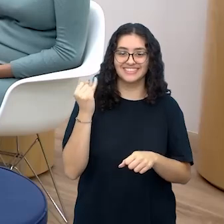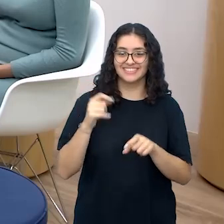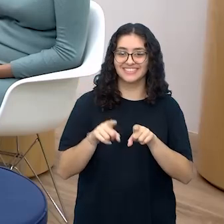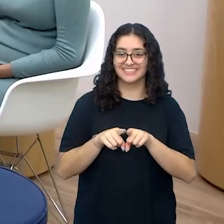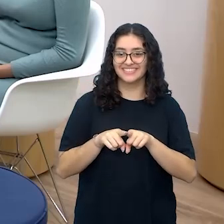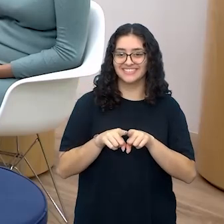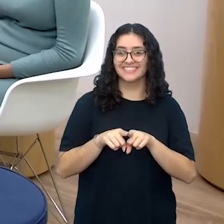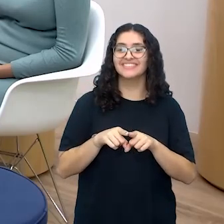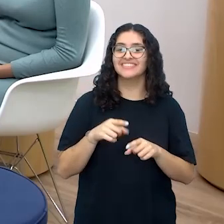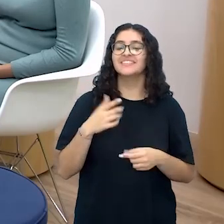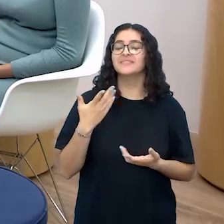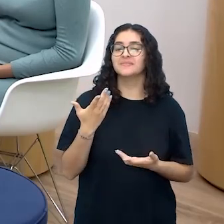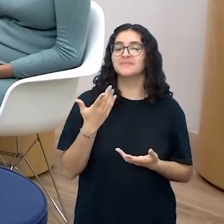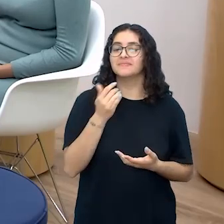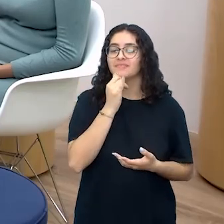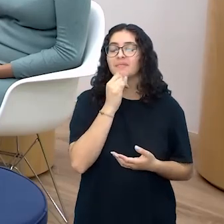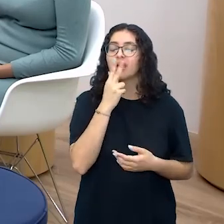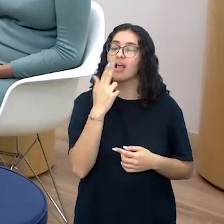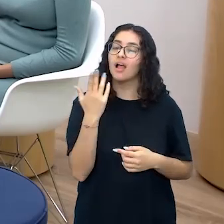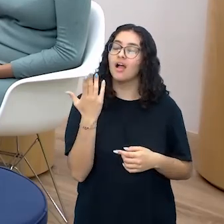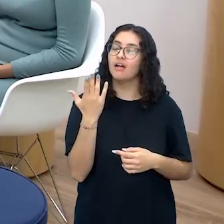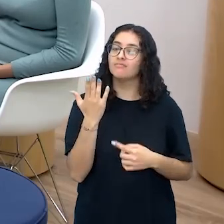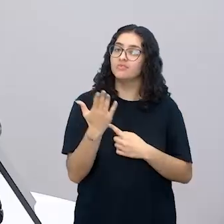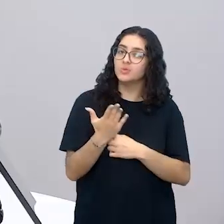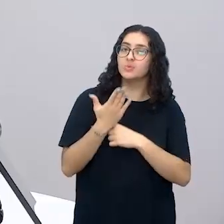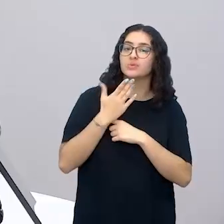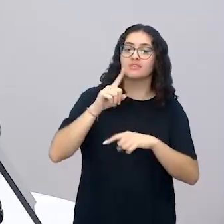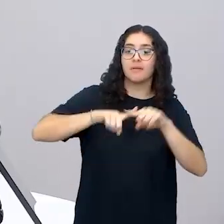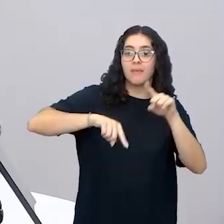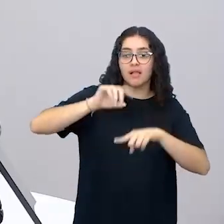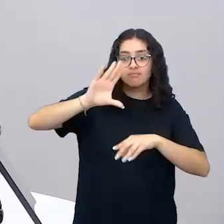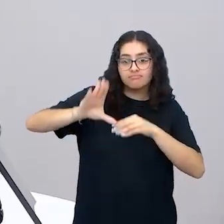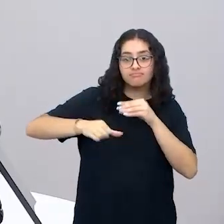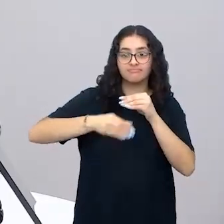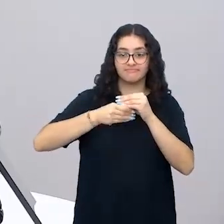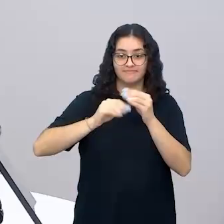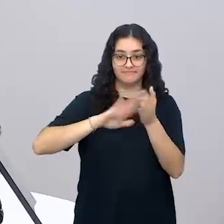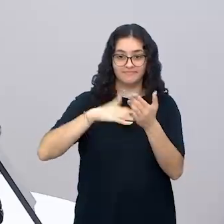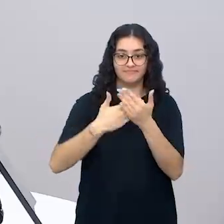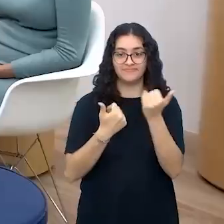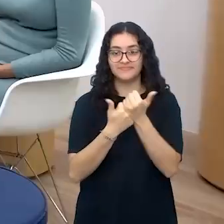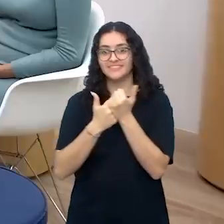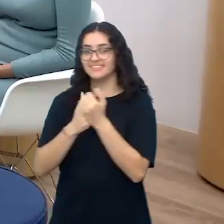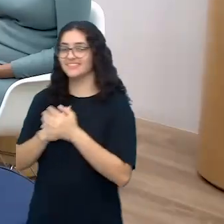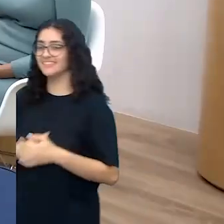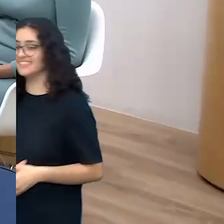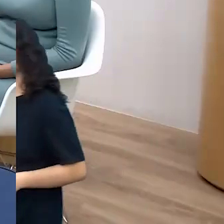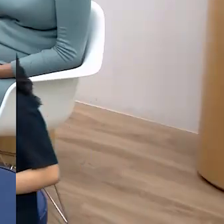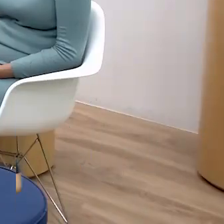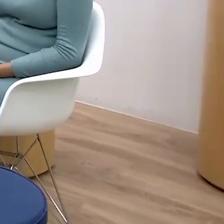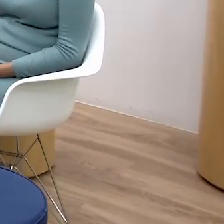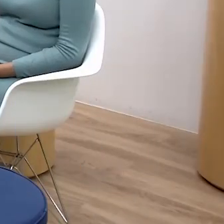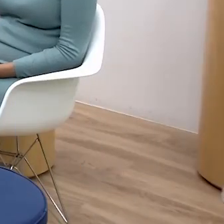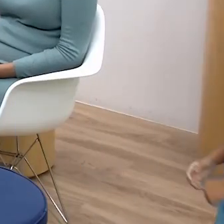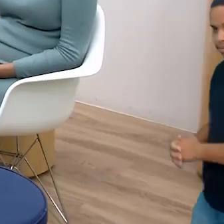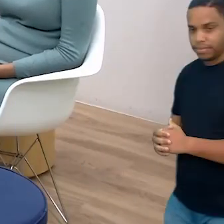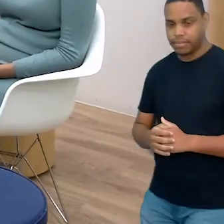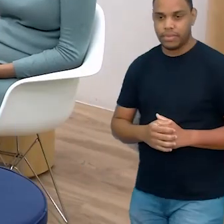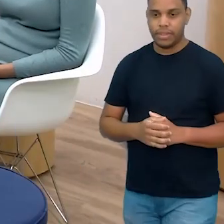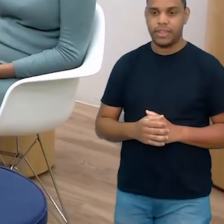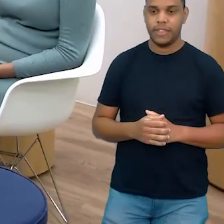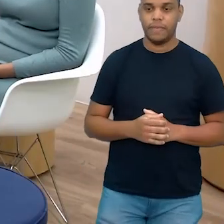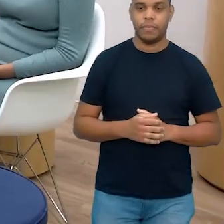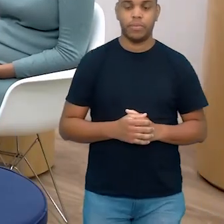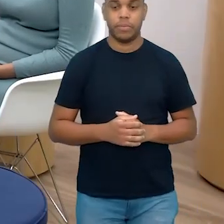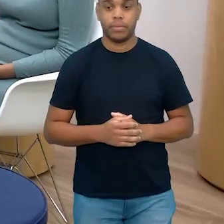contexto. Auxiliar com mais materiais e outras. Sem dúvida, e fica muito claro para nós, né, que todos